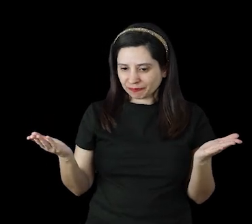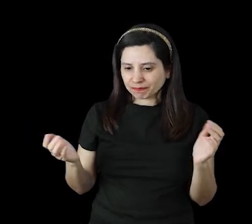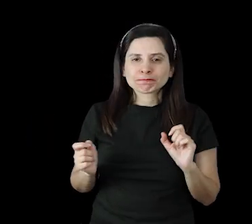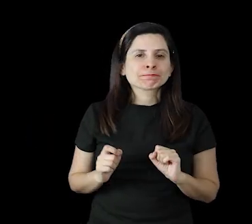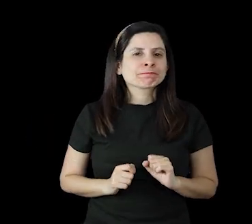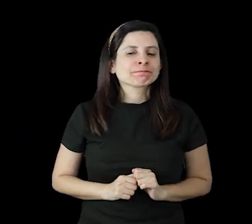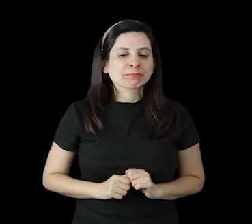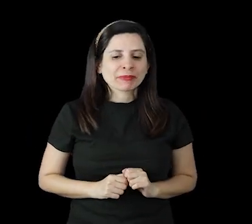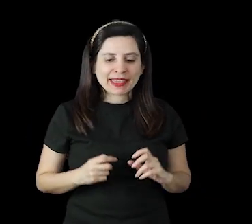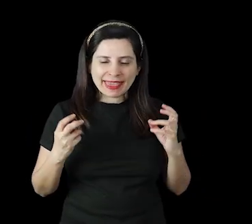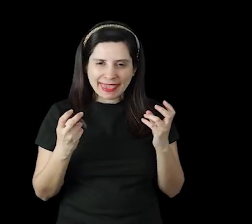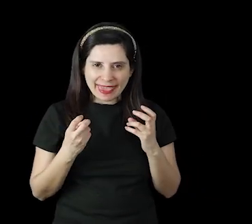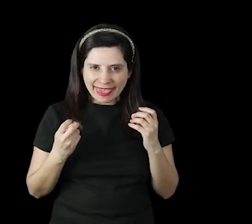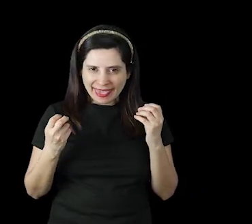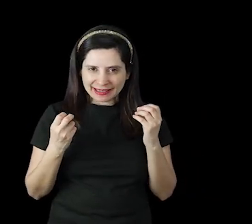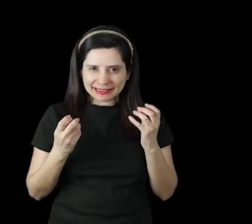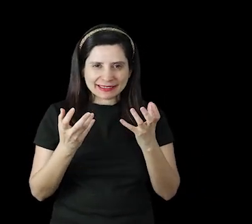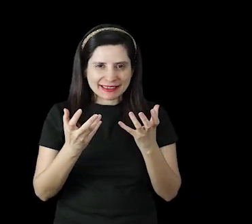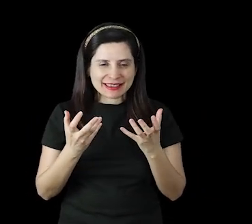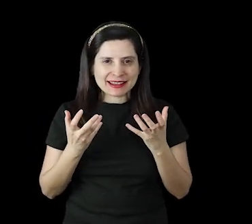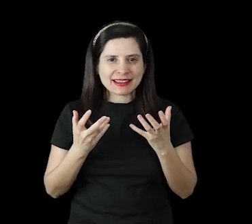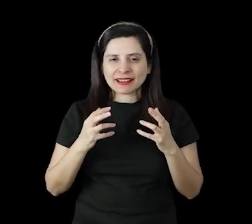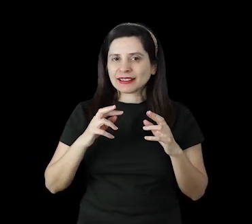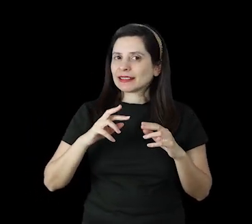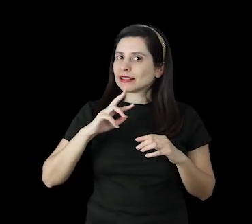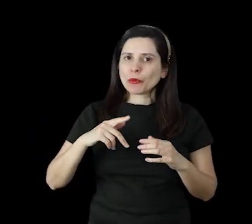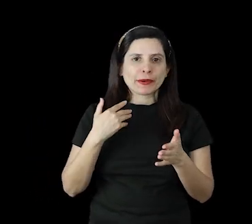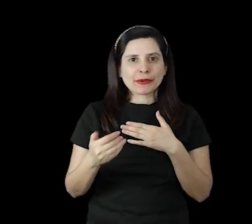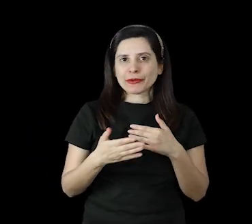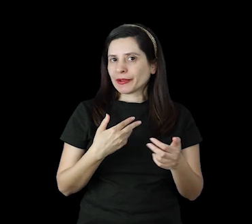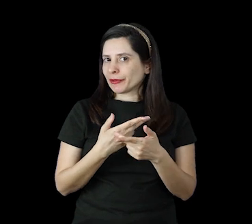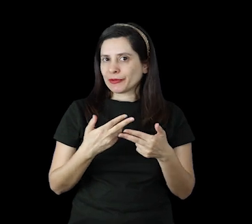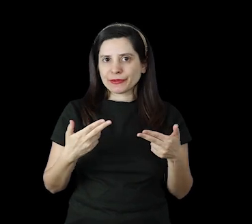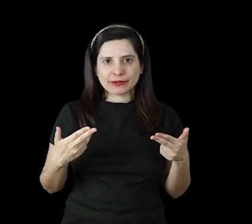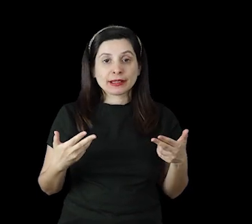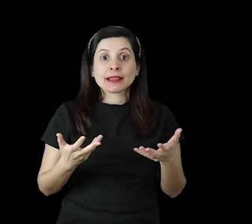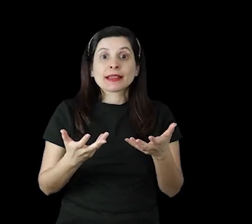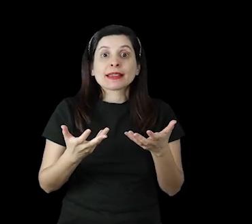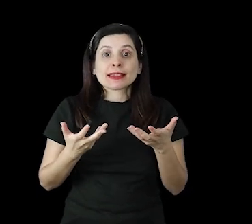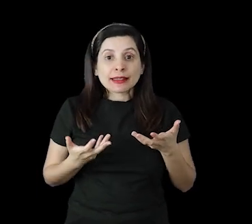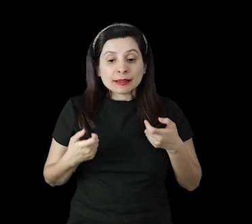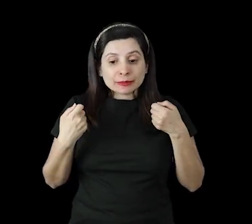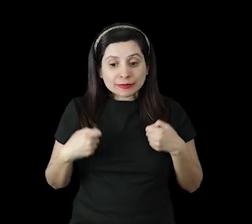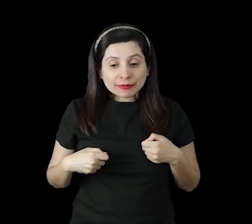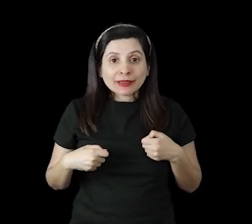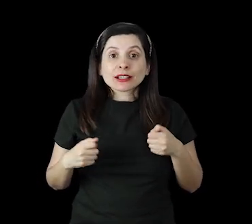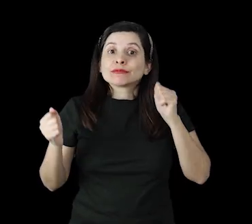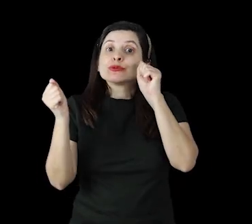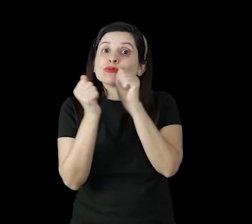que, esse querer também não é qualquer coisa, esse querer tem que estar alinhado com a